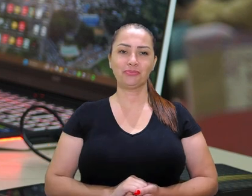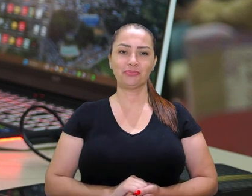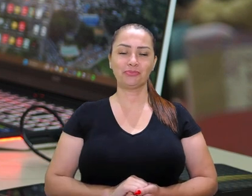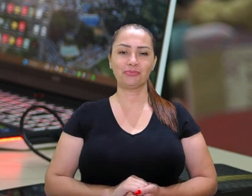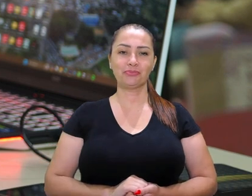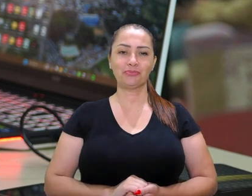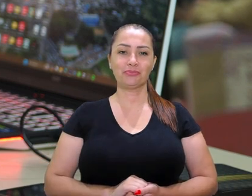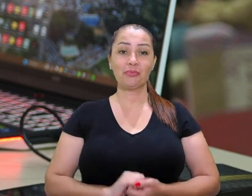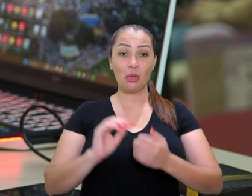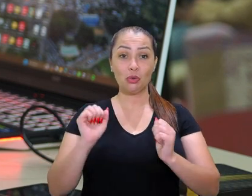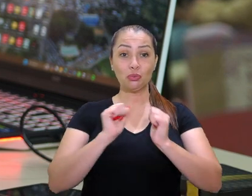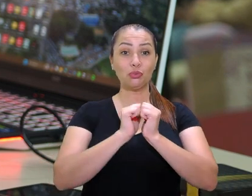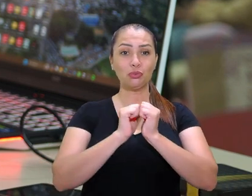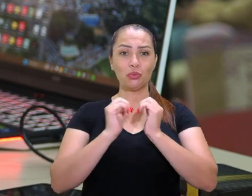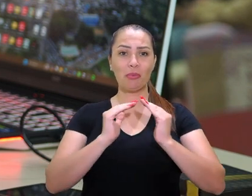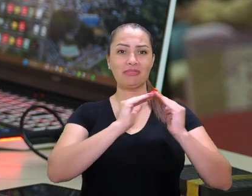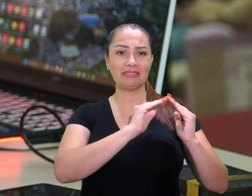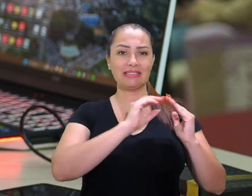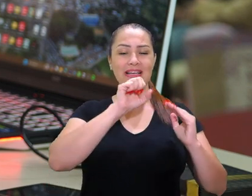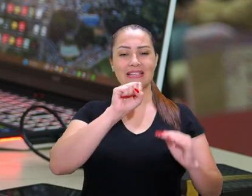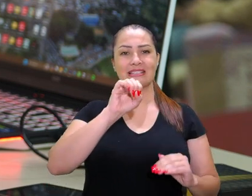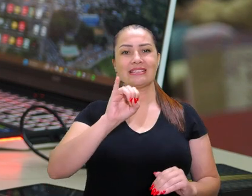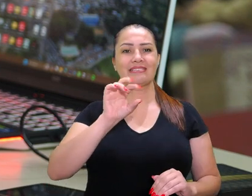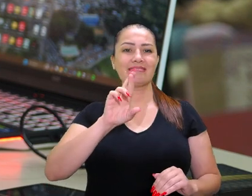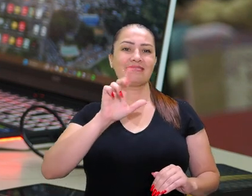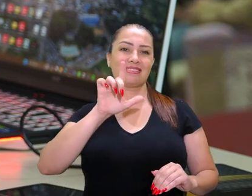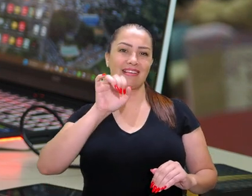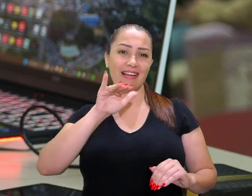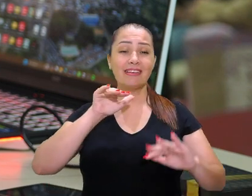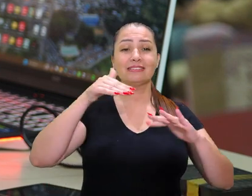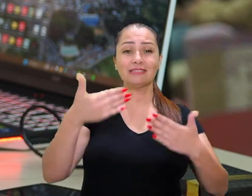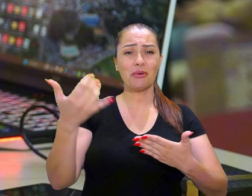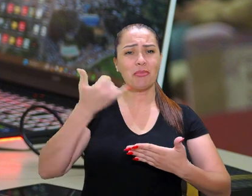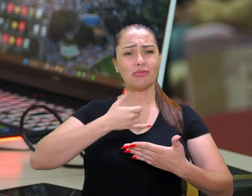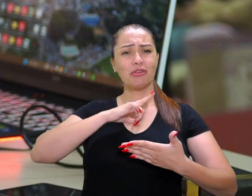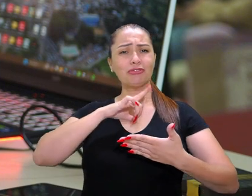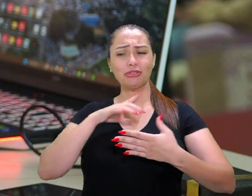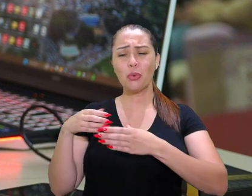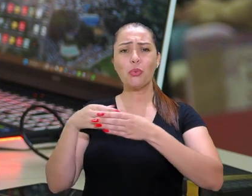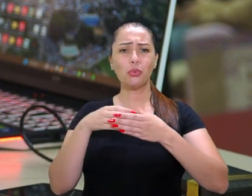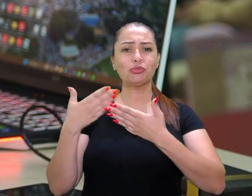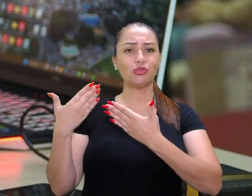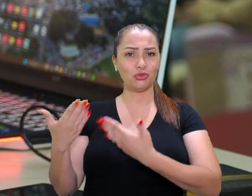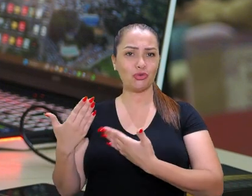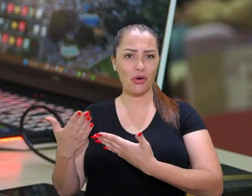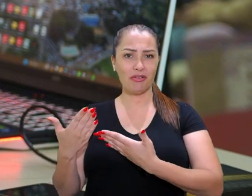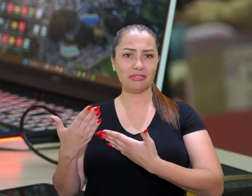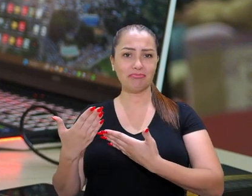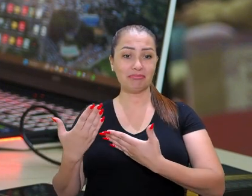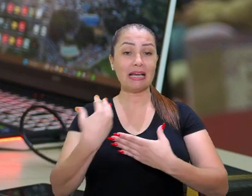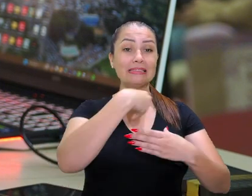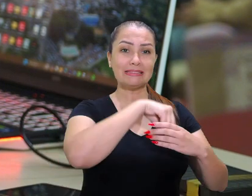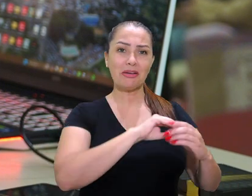e através de uma vizinha minha, a dona Cirlei Sasbon, ela me disse que existia um grupo de jovens no Centro